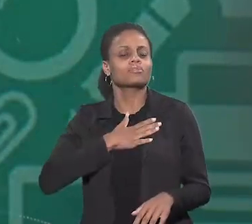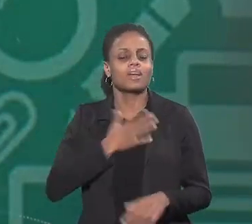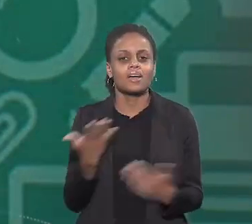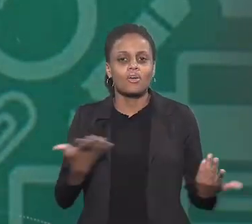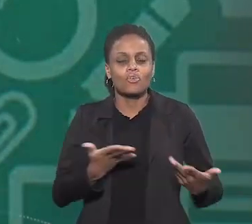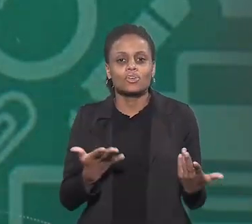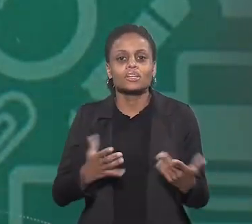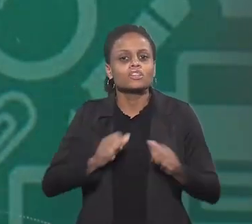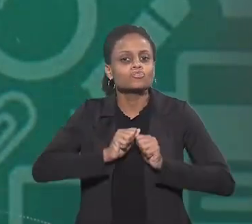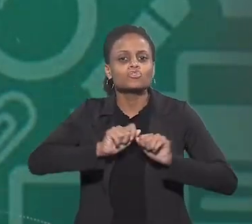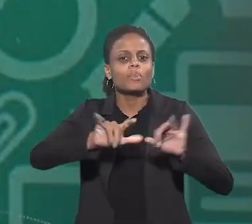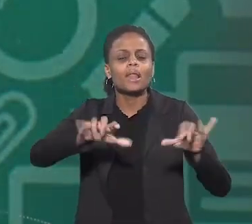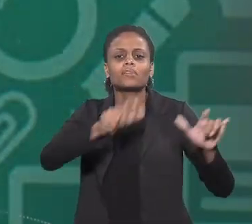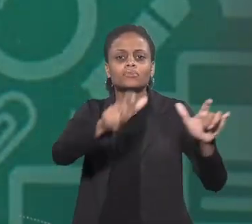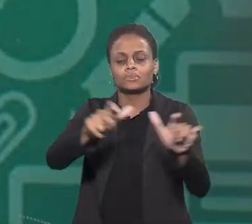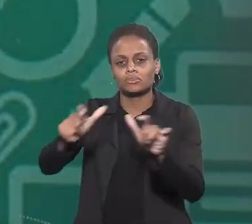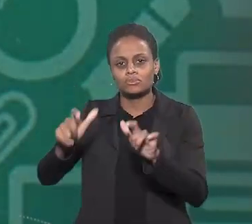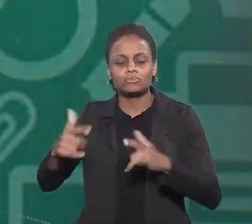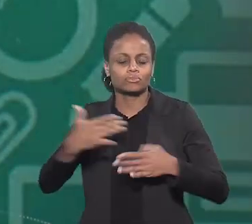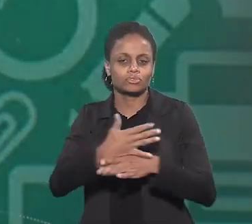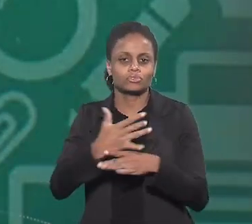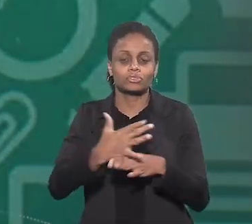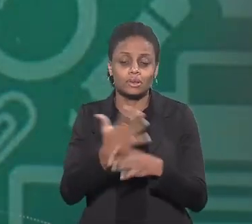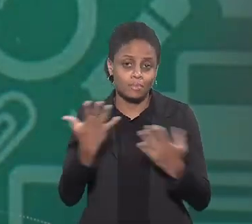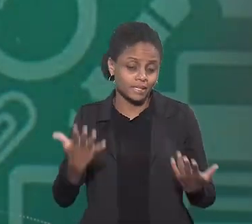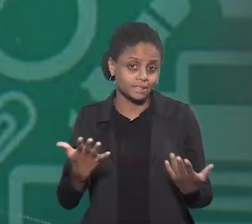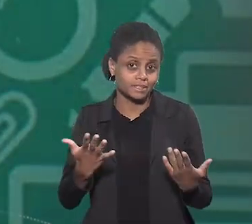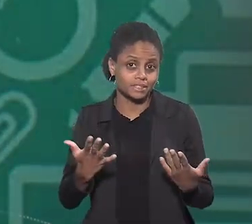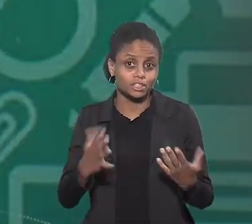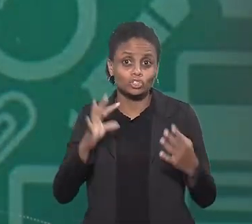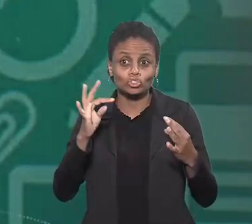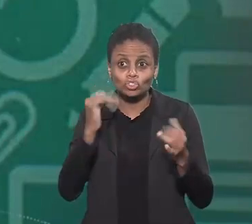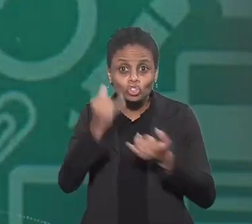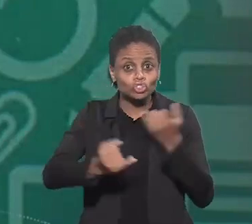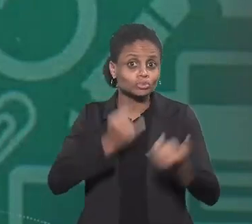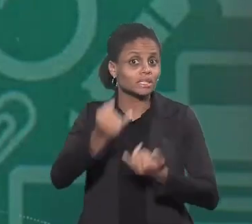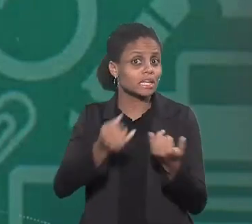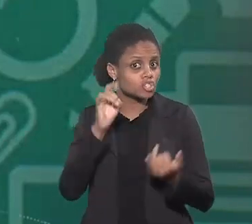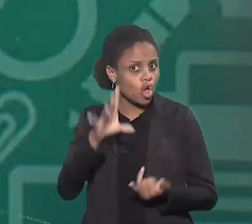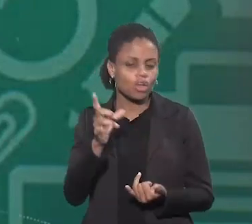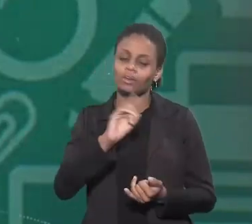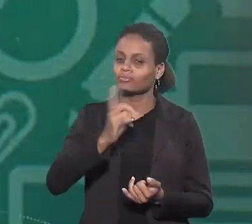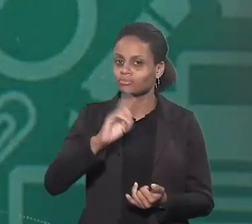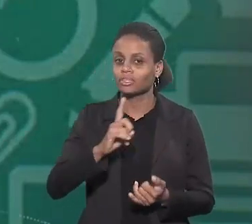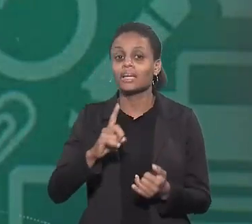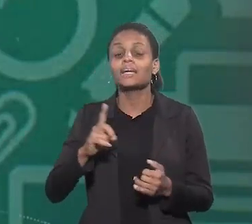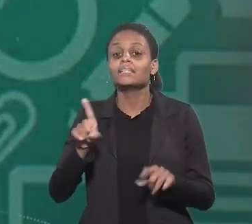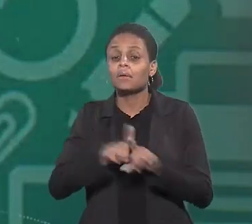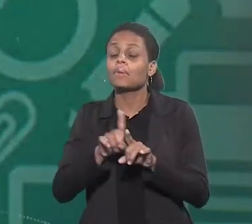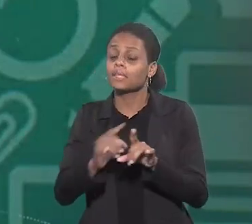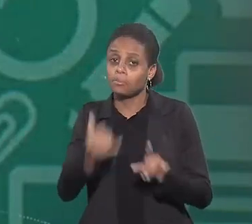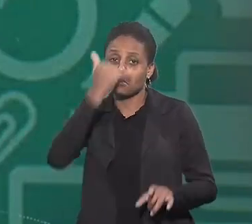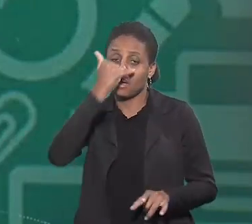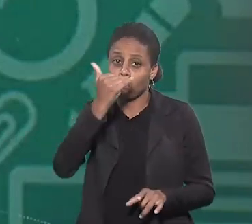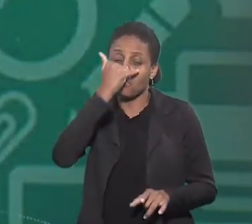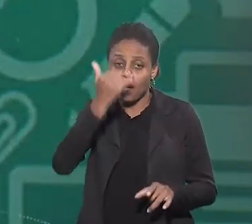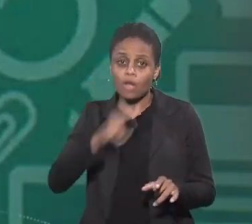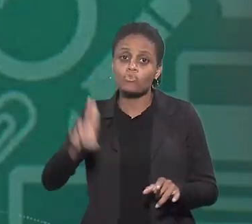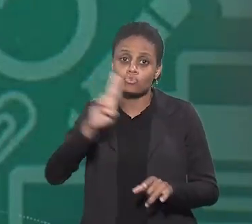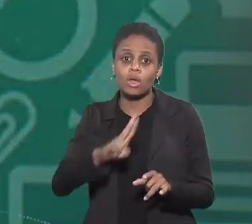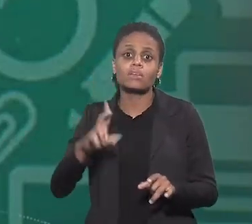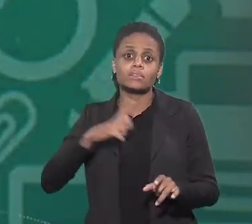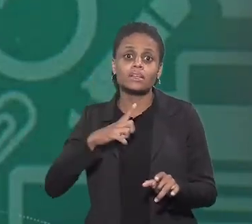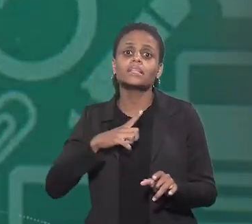cariocas. Eles estão espalhados por vários cantos da cidade, mas nem tudo é diversão quando se trata da novidade. O número de acidentes envolvendo